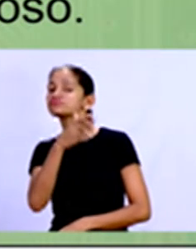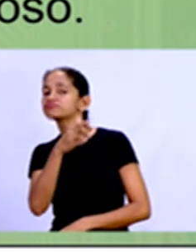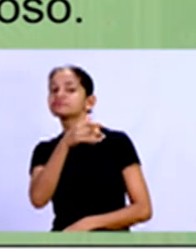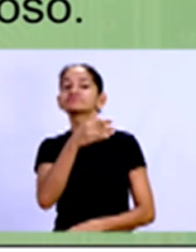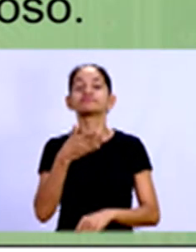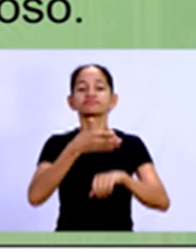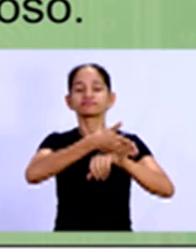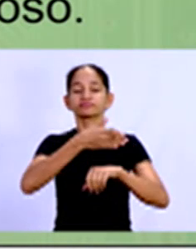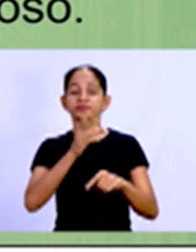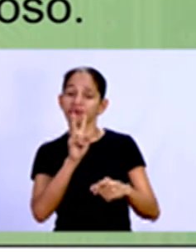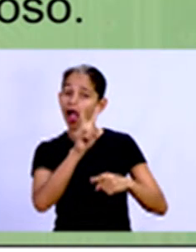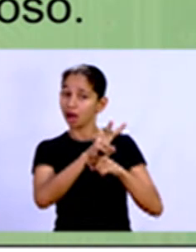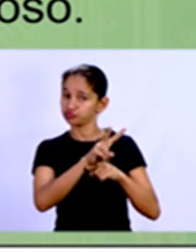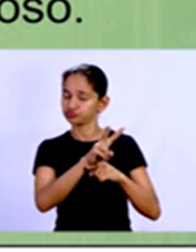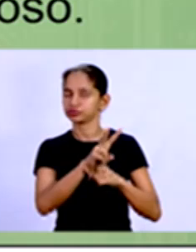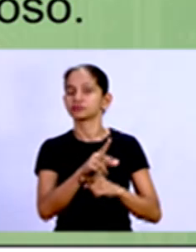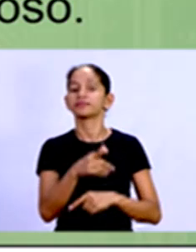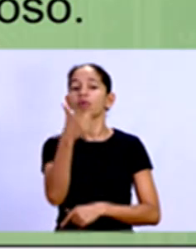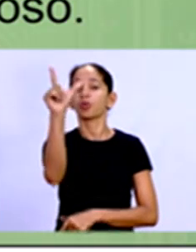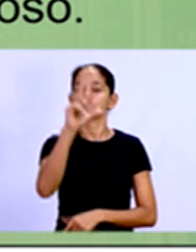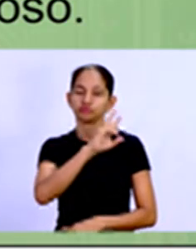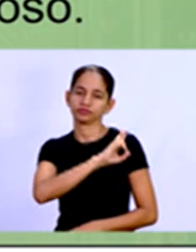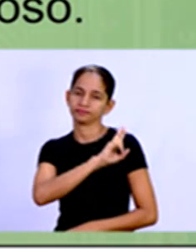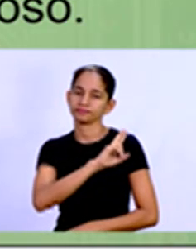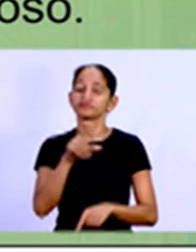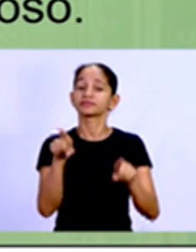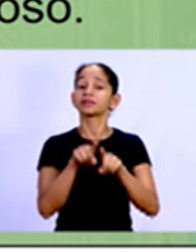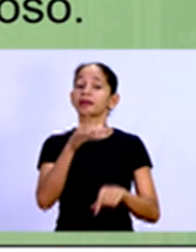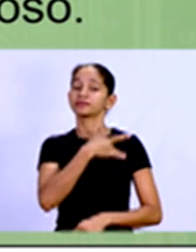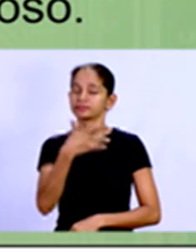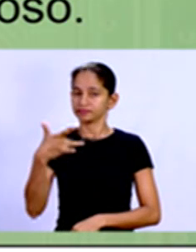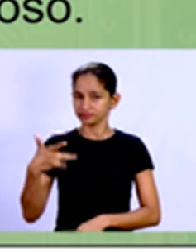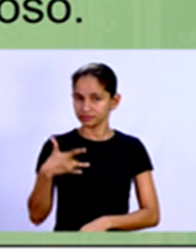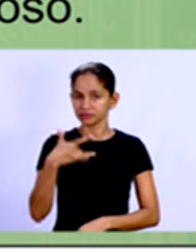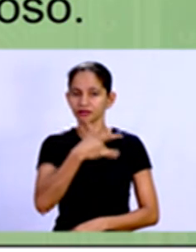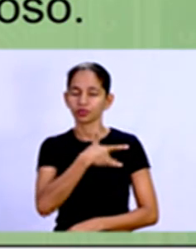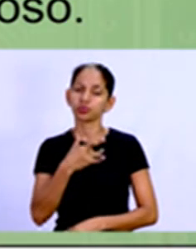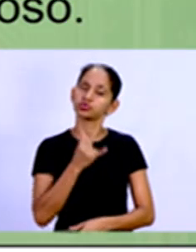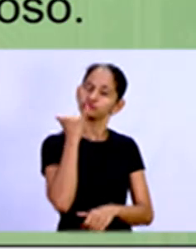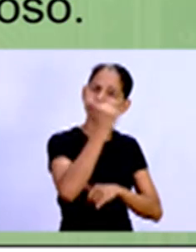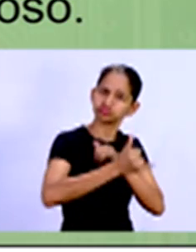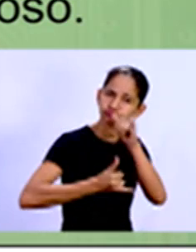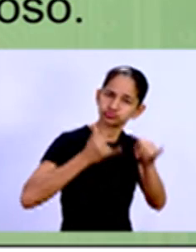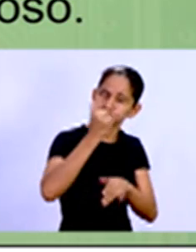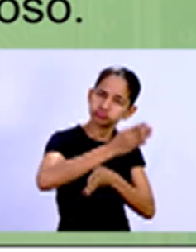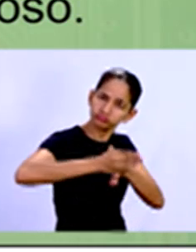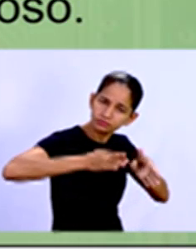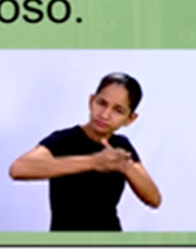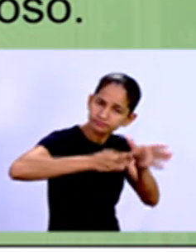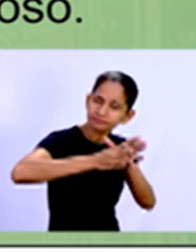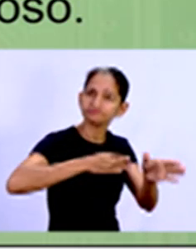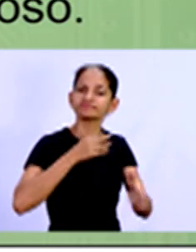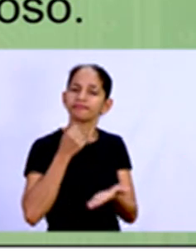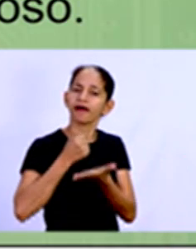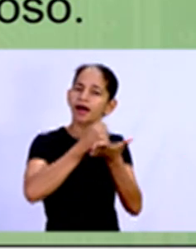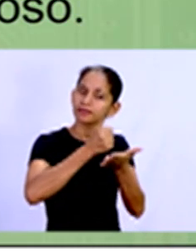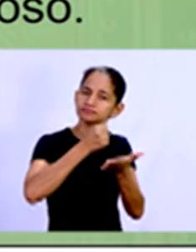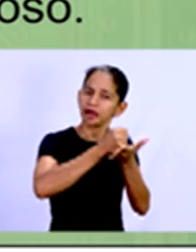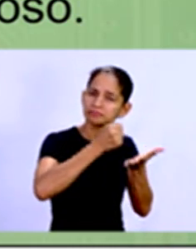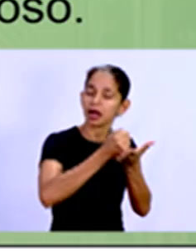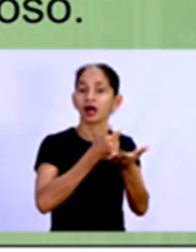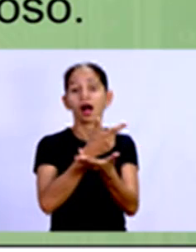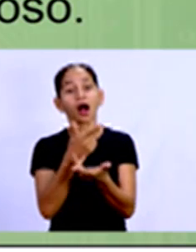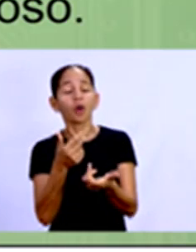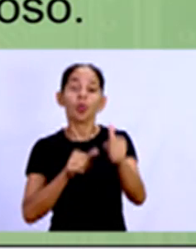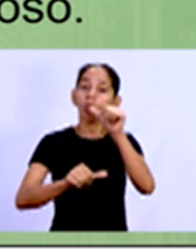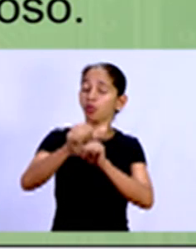Outros cuidados que o cuidador tem é a saúde preventiva, ou seja, prevenir qualquer tipo de